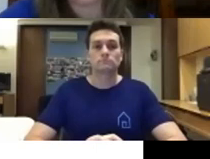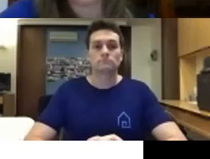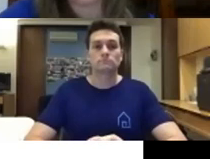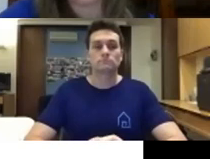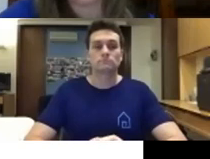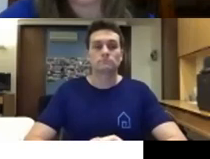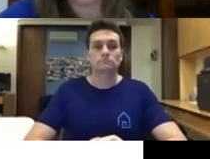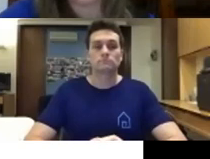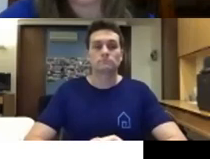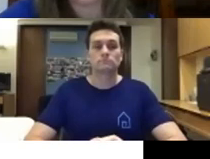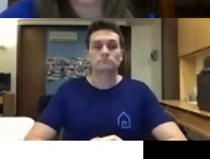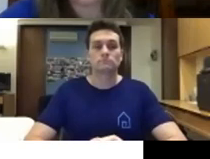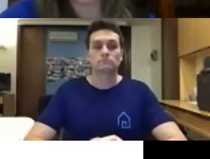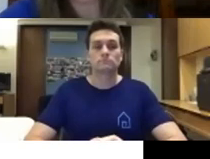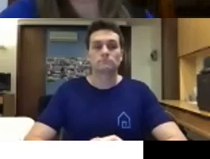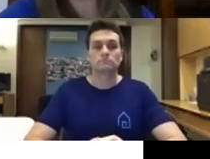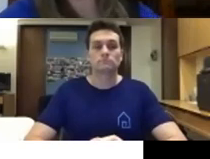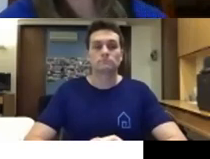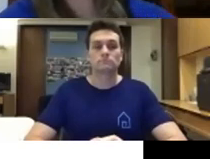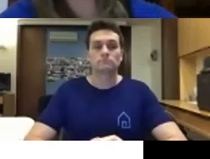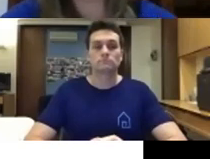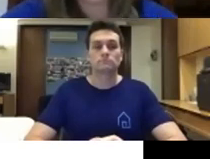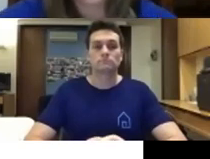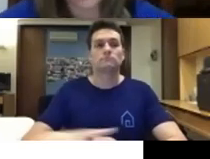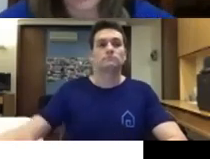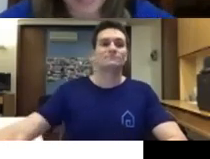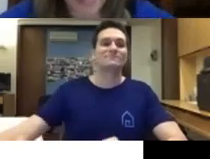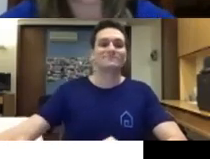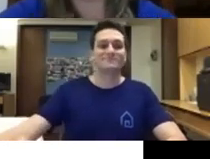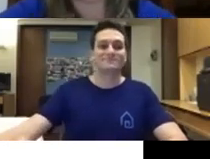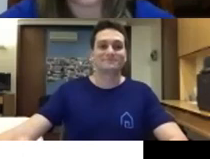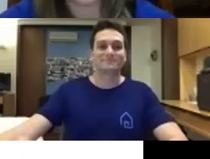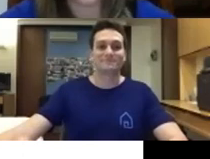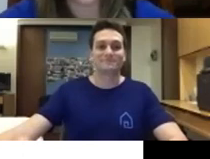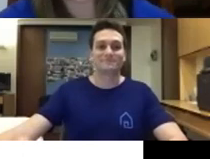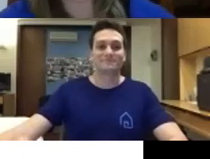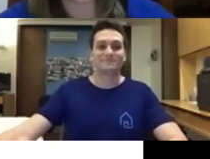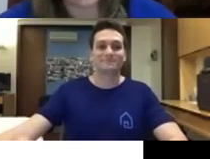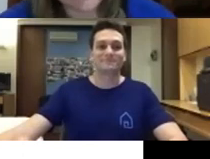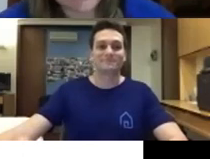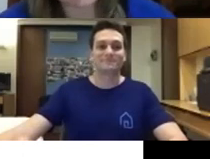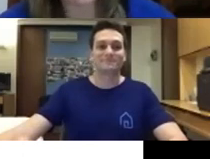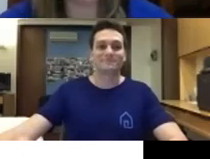sobre o TRF, 2 R's, né? TRF, tempo requerido, recente pouco.